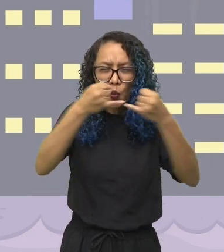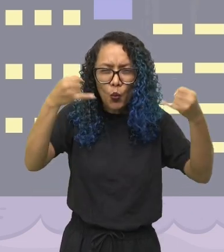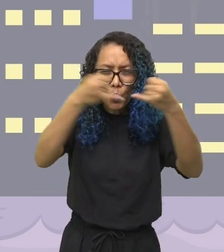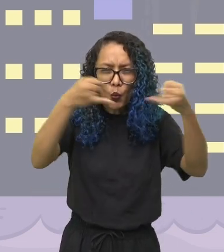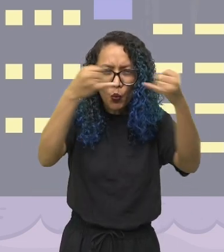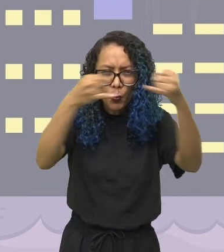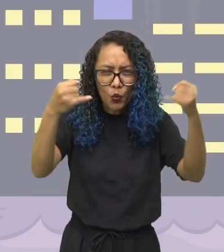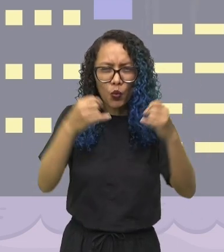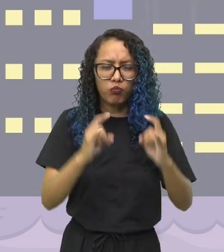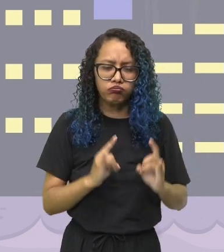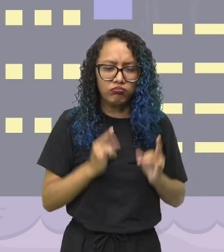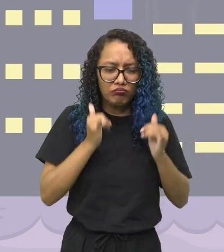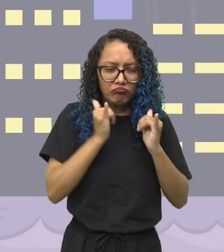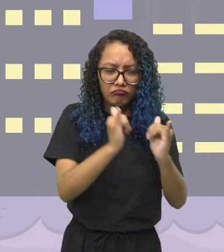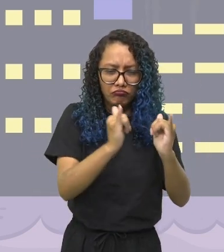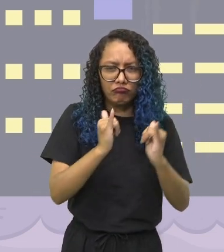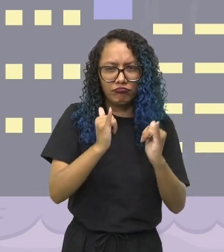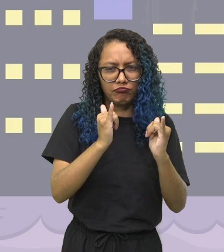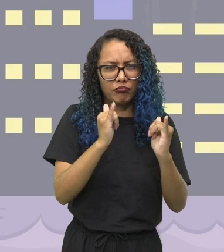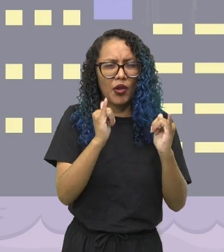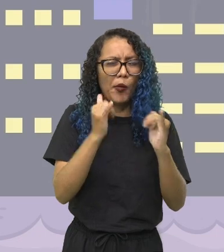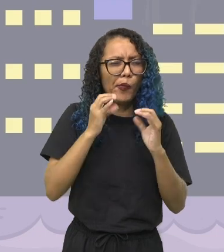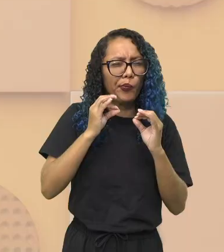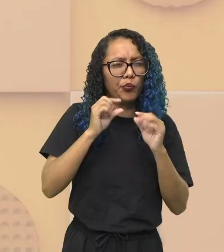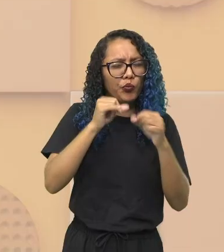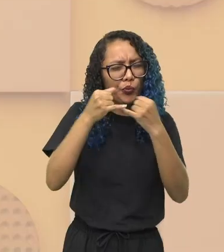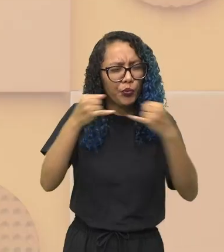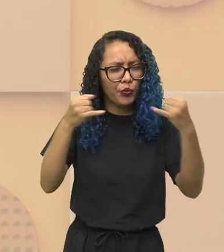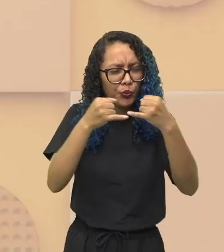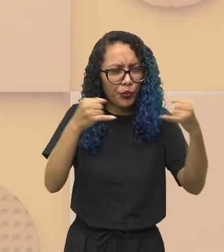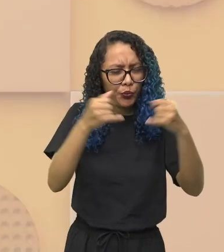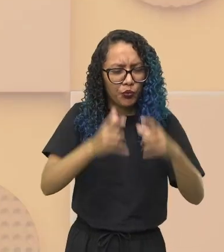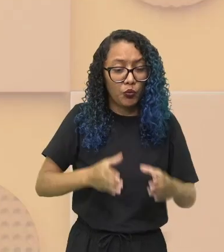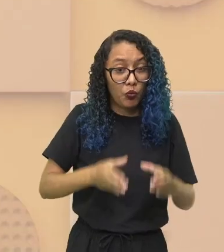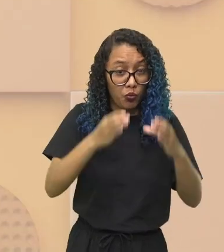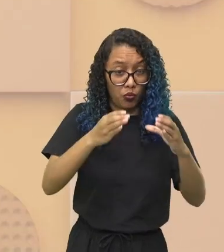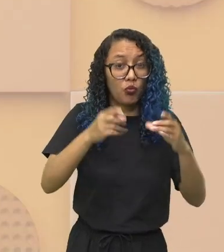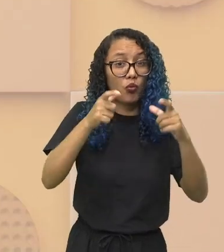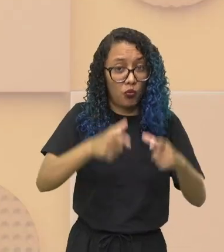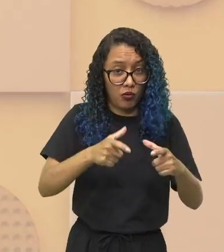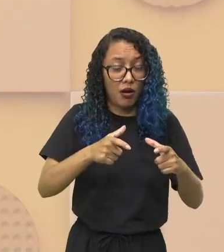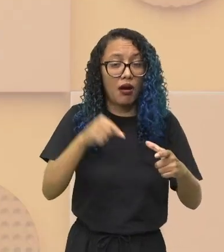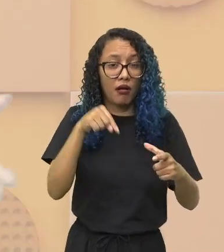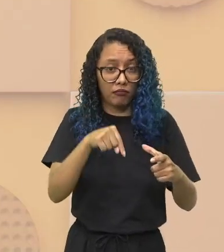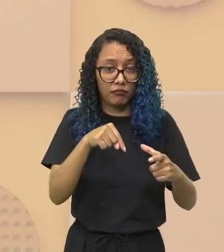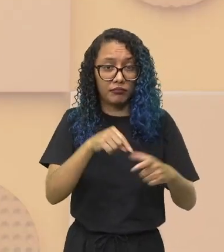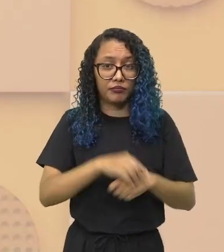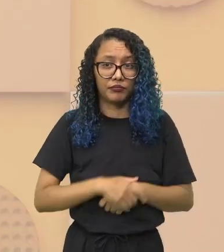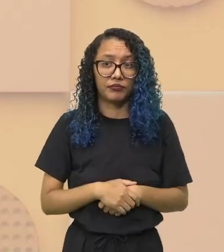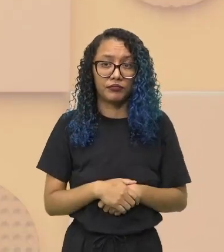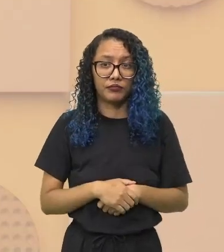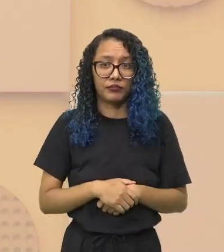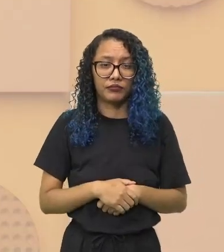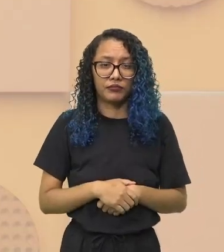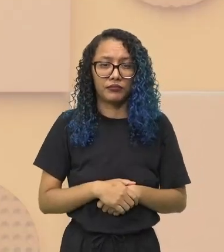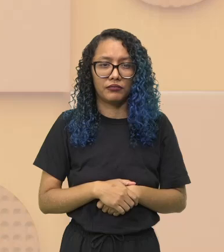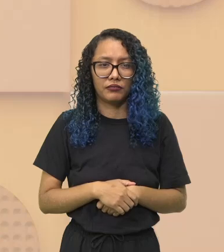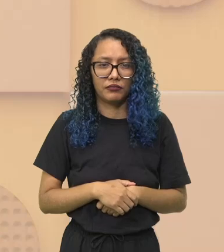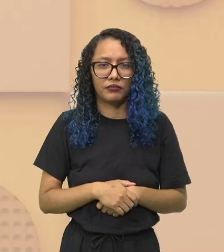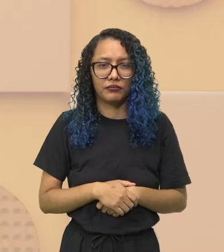consequentemente as áreas de a transmissão e a distribuição até chegar aos